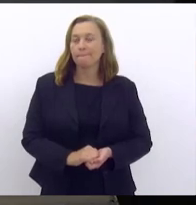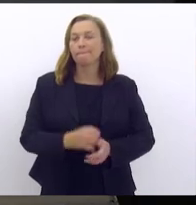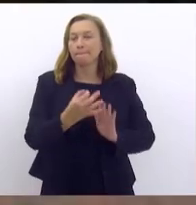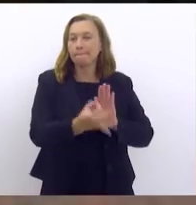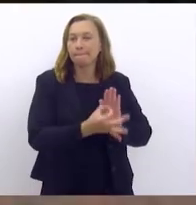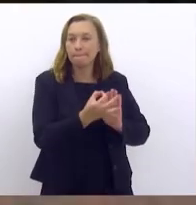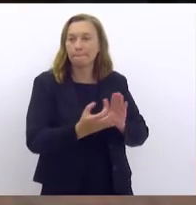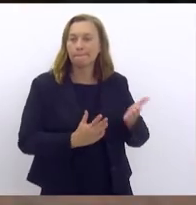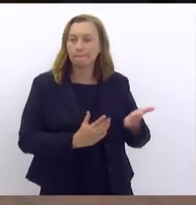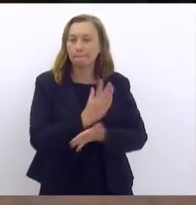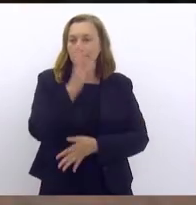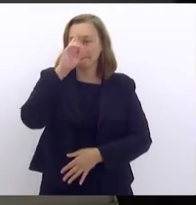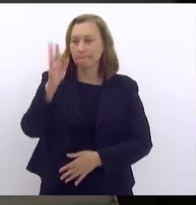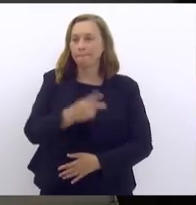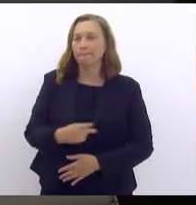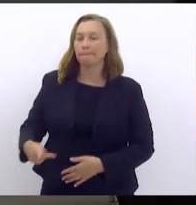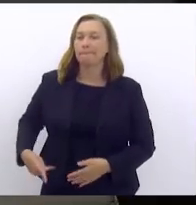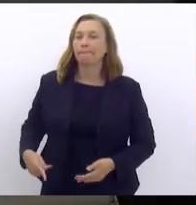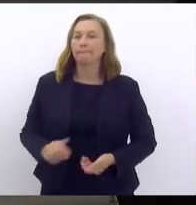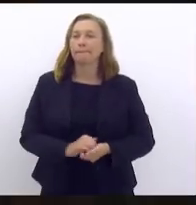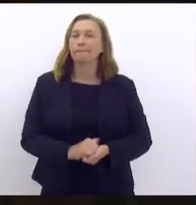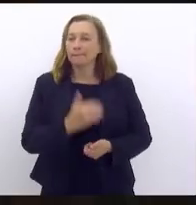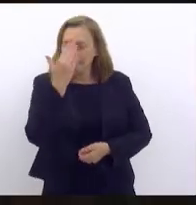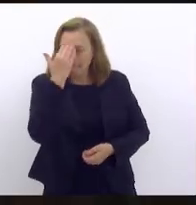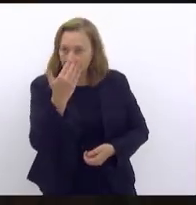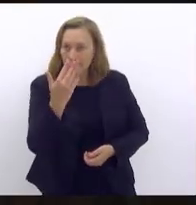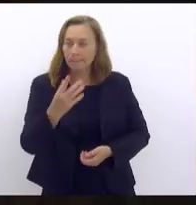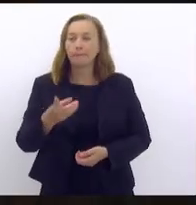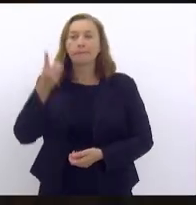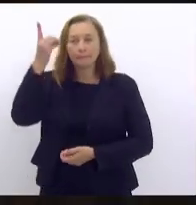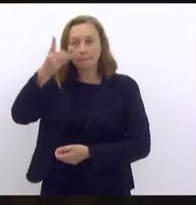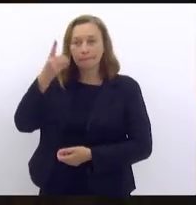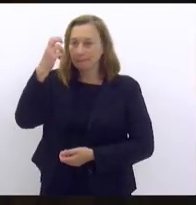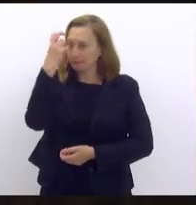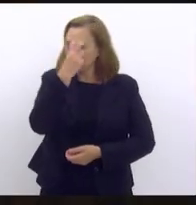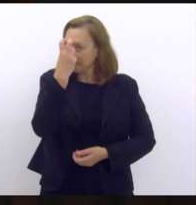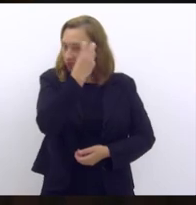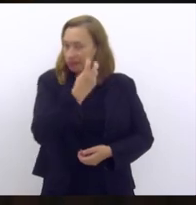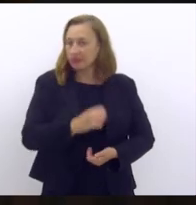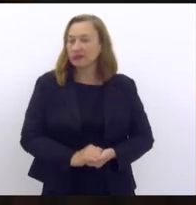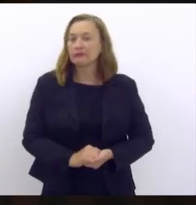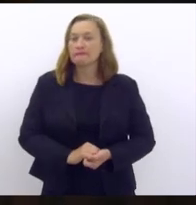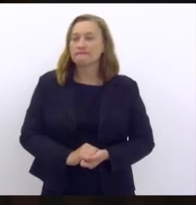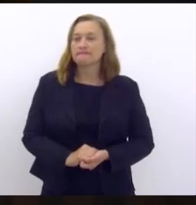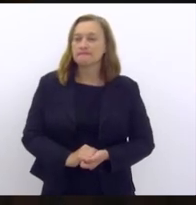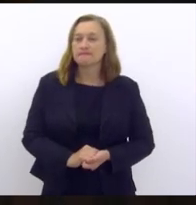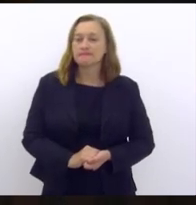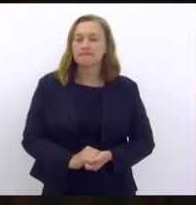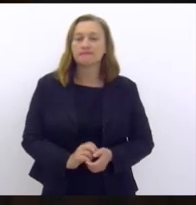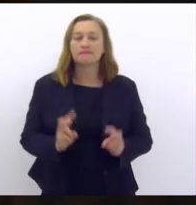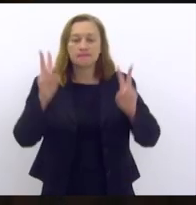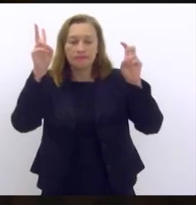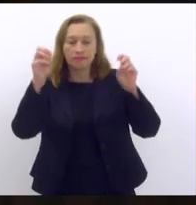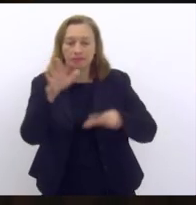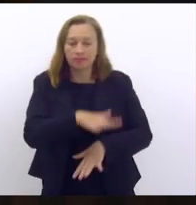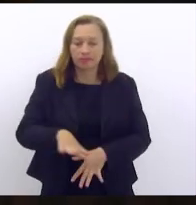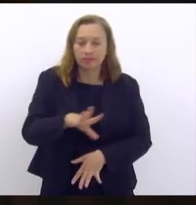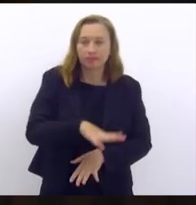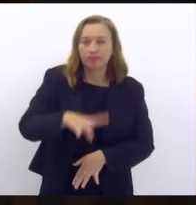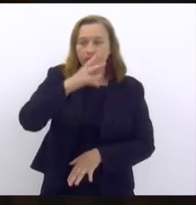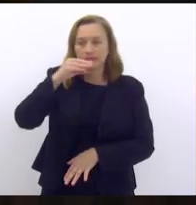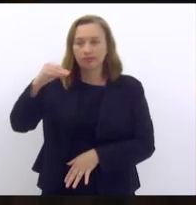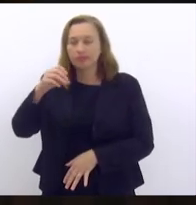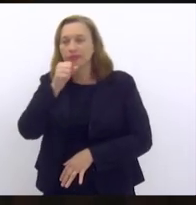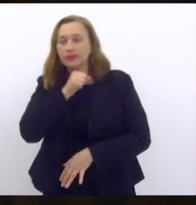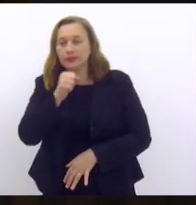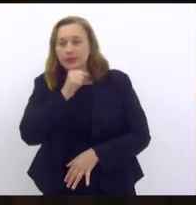Parecer favorável, presidente. Muito obrigado, minha nobre deputada Verônica Lima. De Assunto da Criança e do Adolescente e